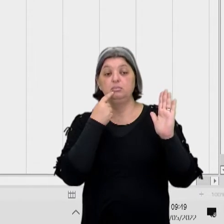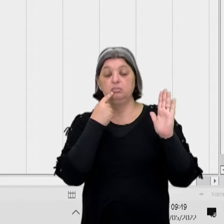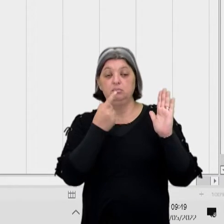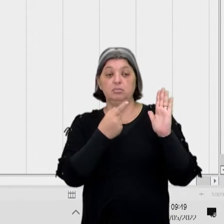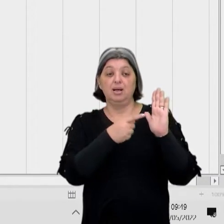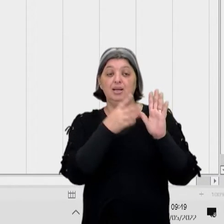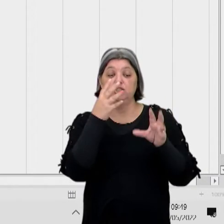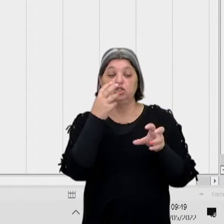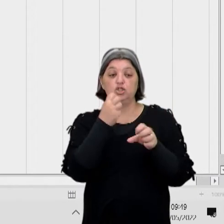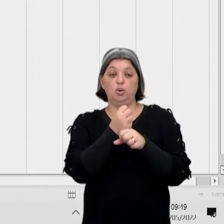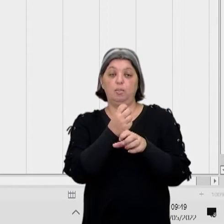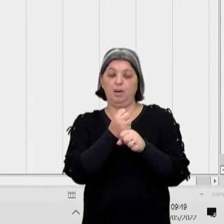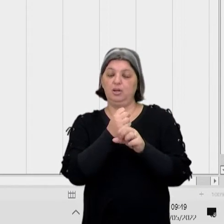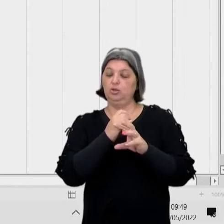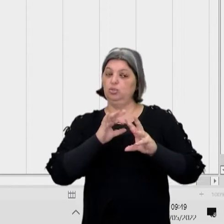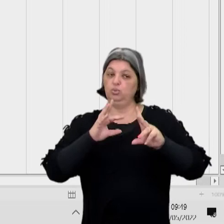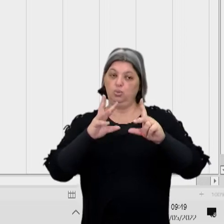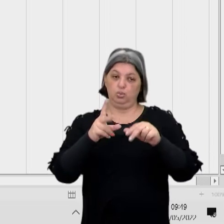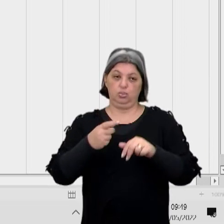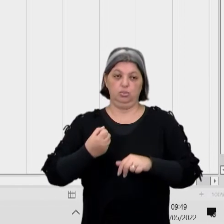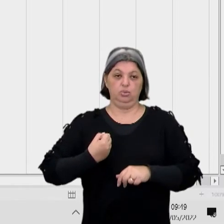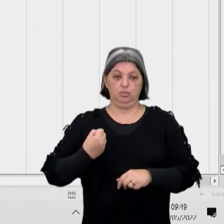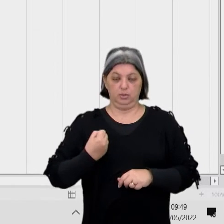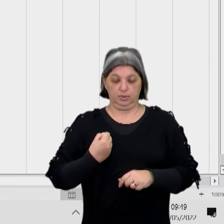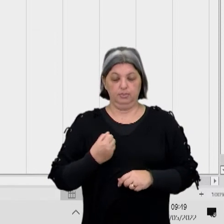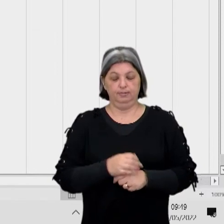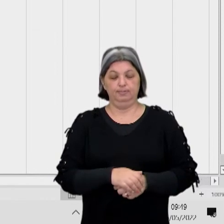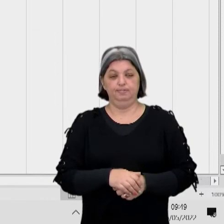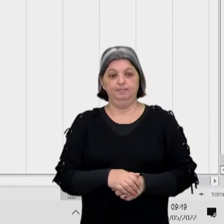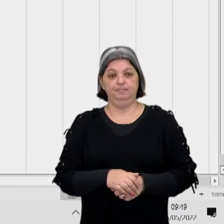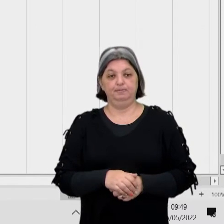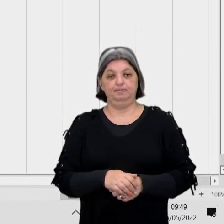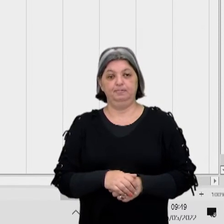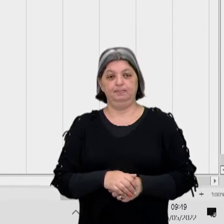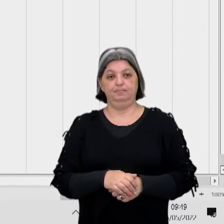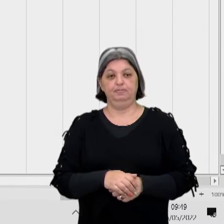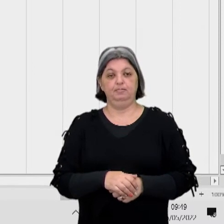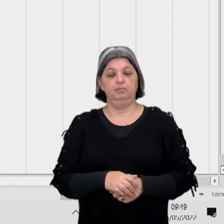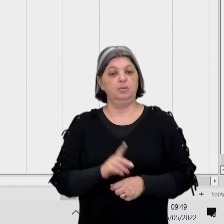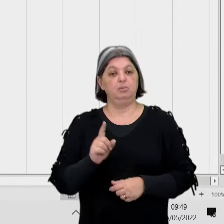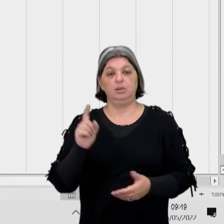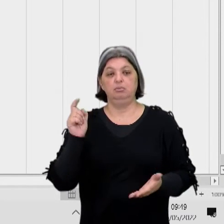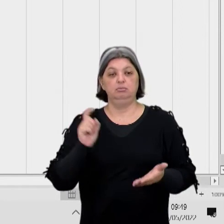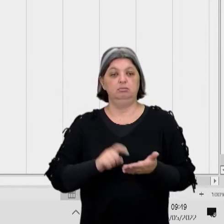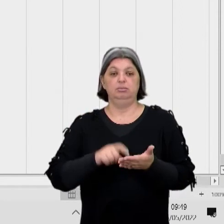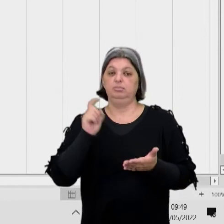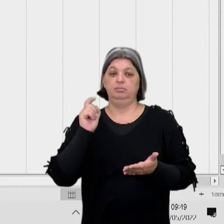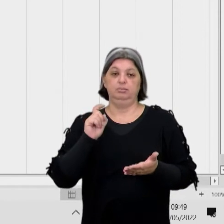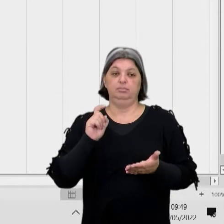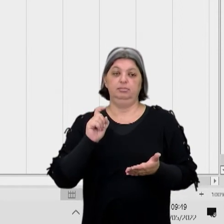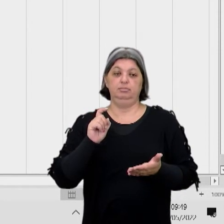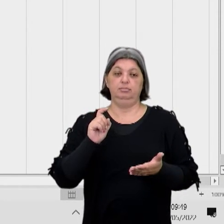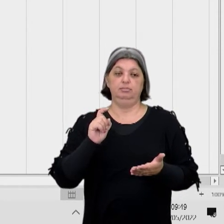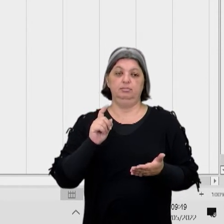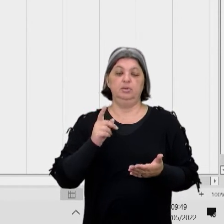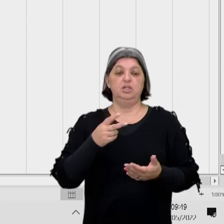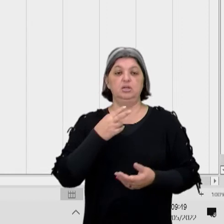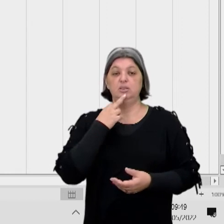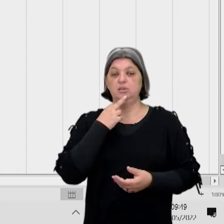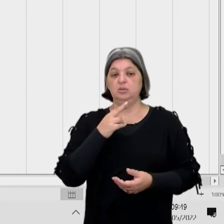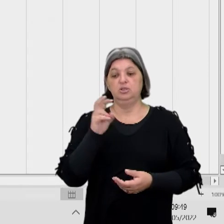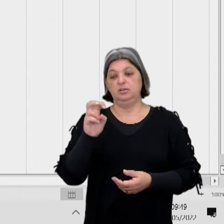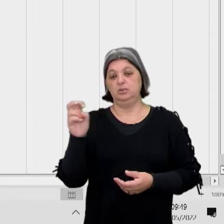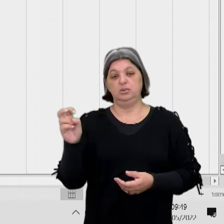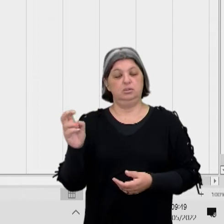vai somar todos esses valores. Aí você dá um Enter, pronto. Chegou no 55, sem muito